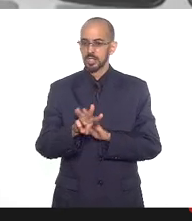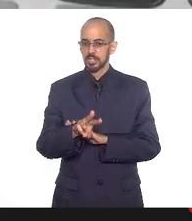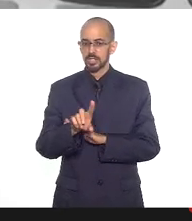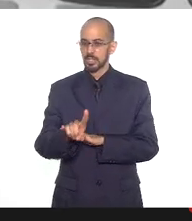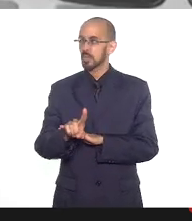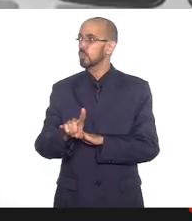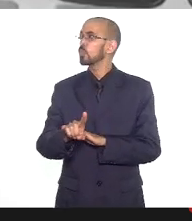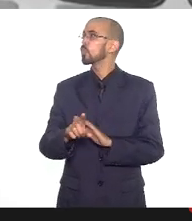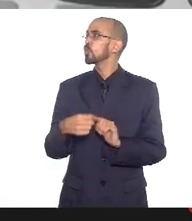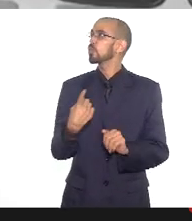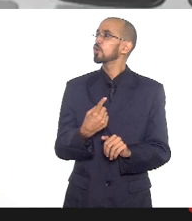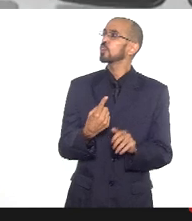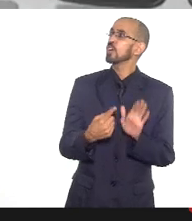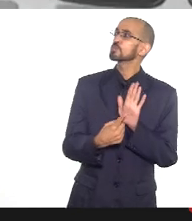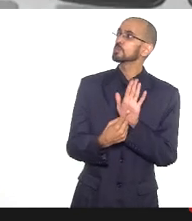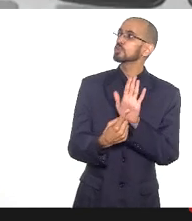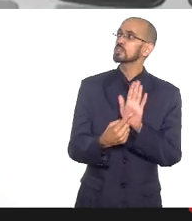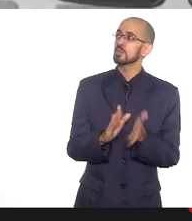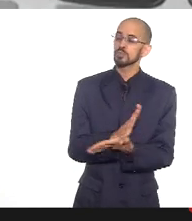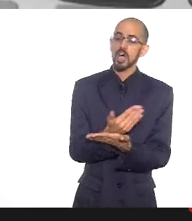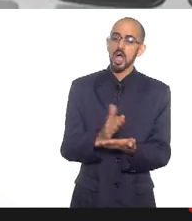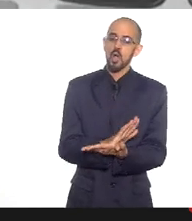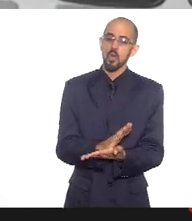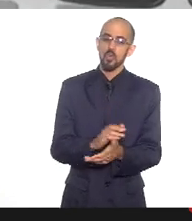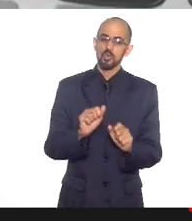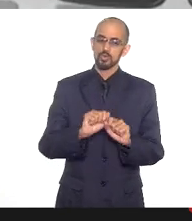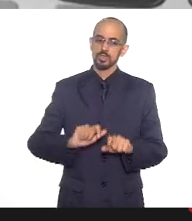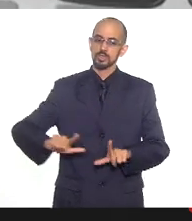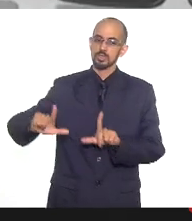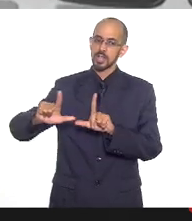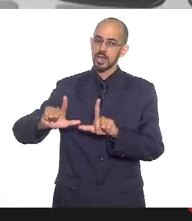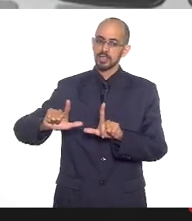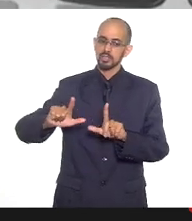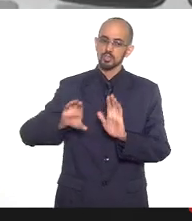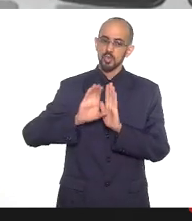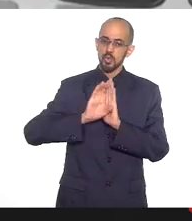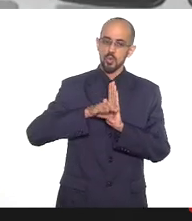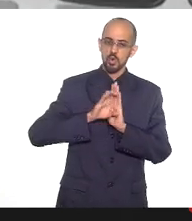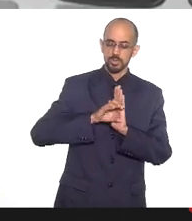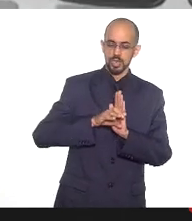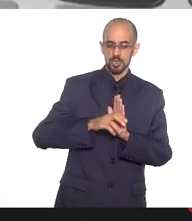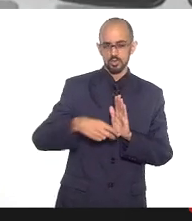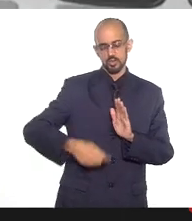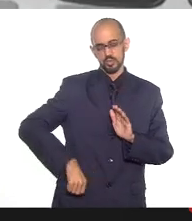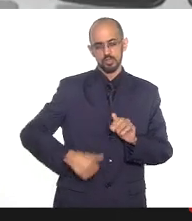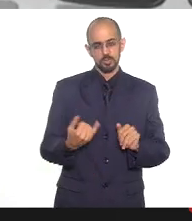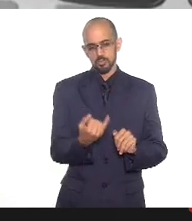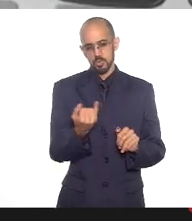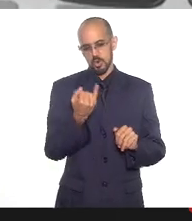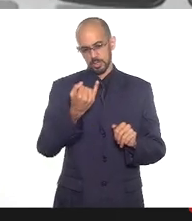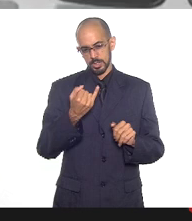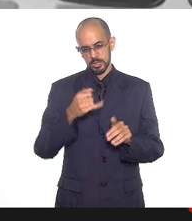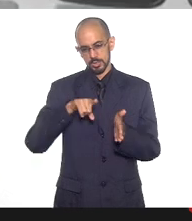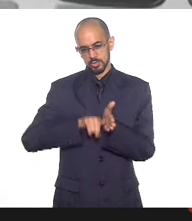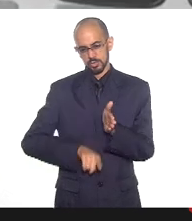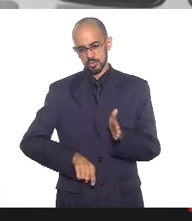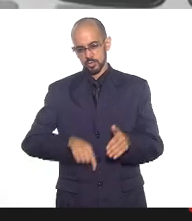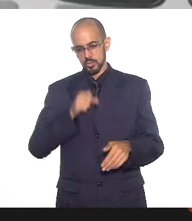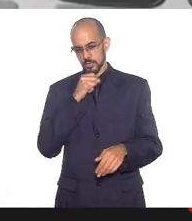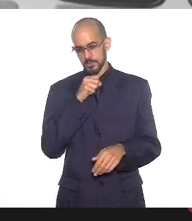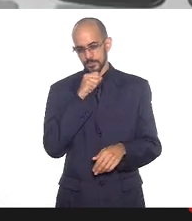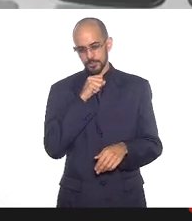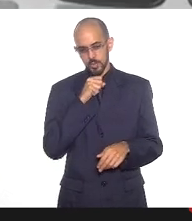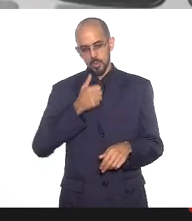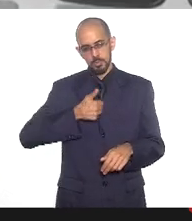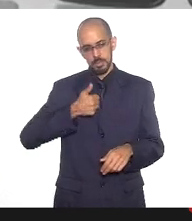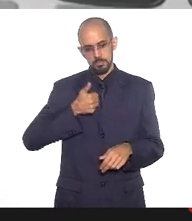trouxemos alguns slides onde trabalhamos basicamente dois conceitos a respeito da depreciação. Um a respeito do método